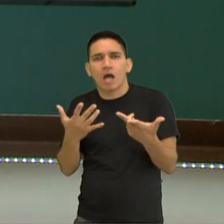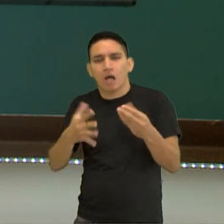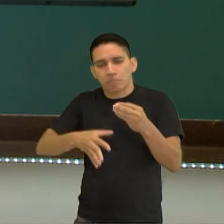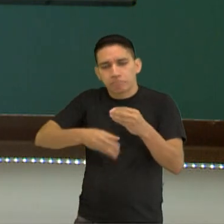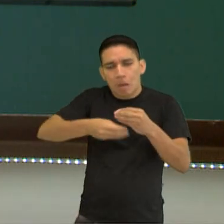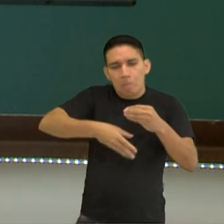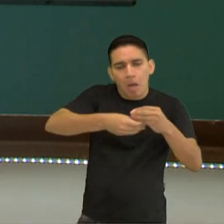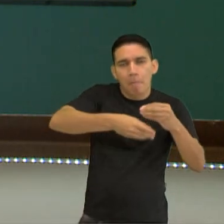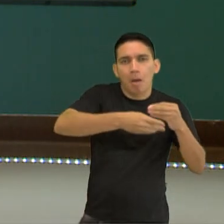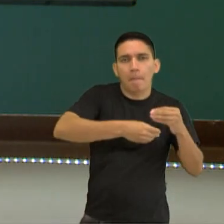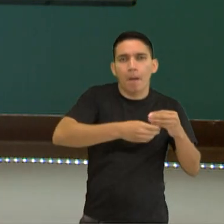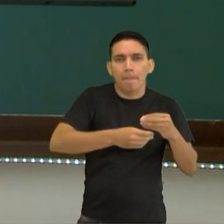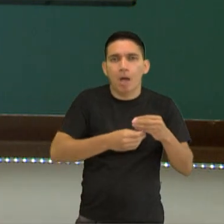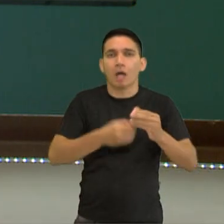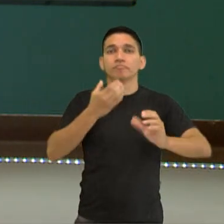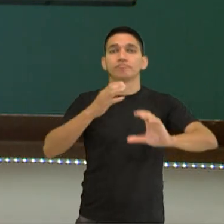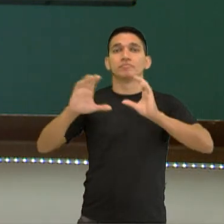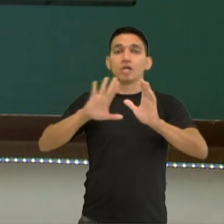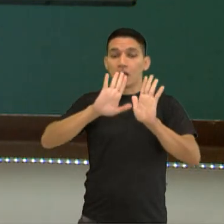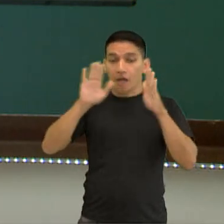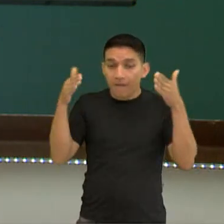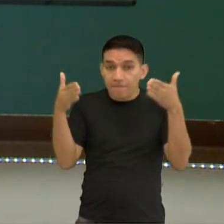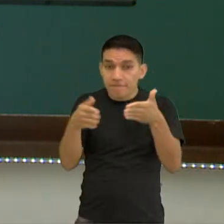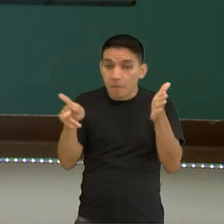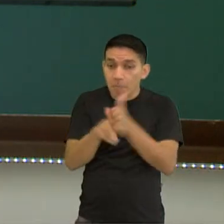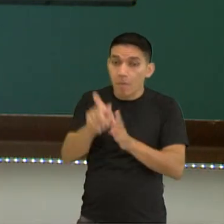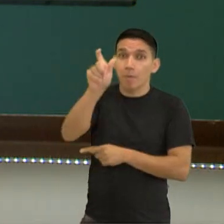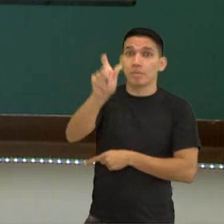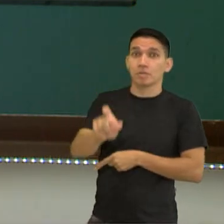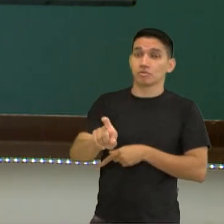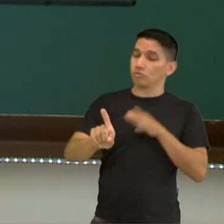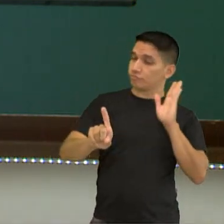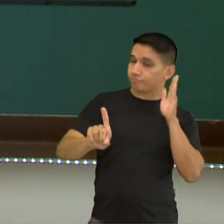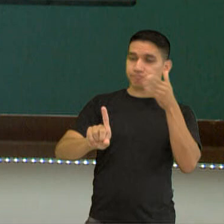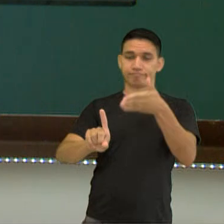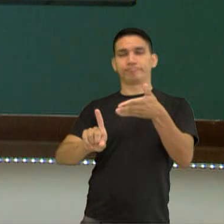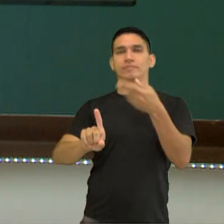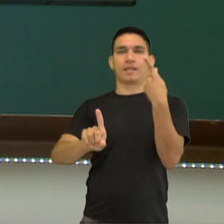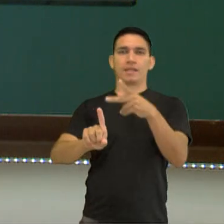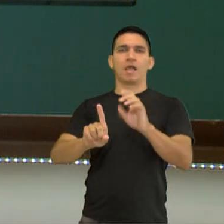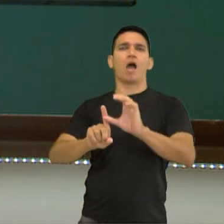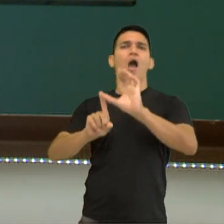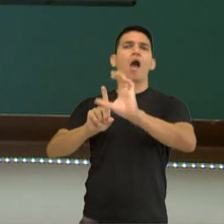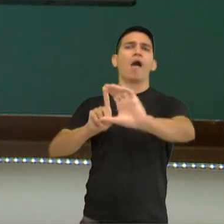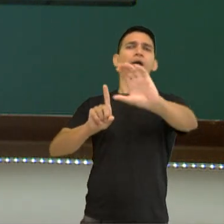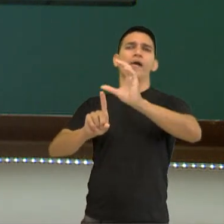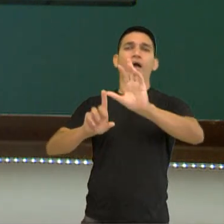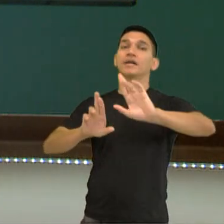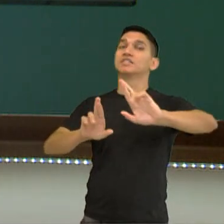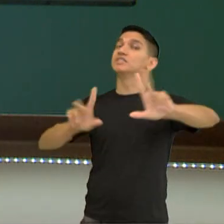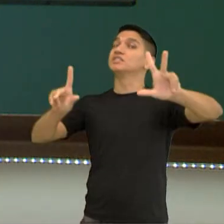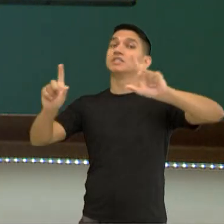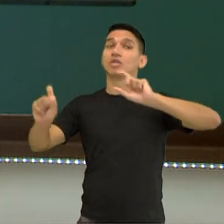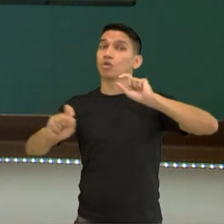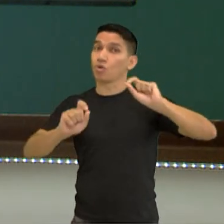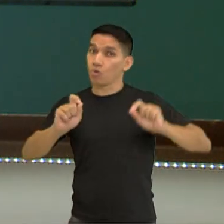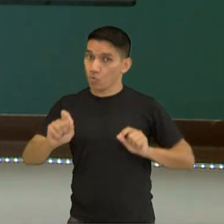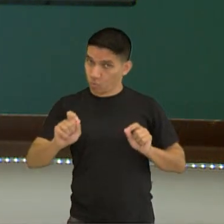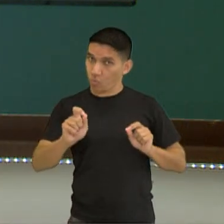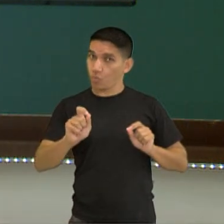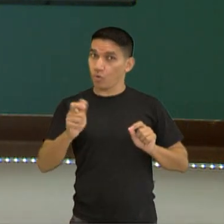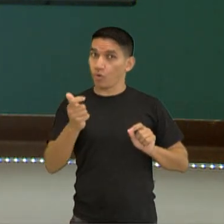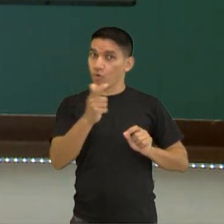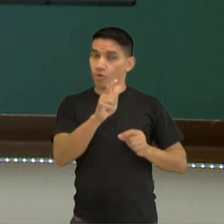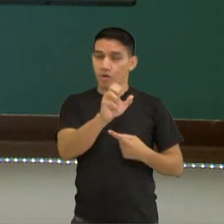né? A ênfase é do cantor totalmente na cantata. Diferente da tal